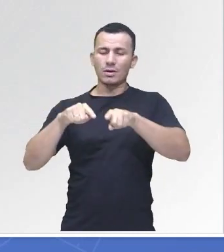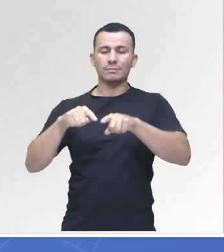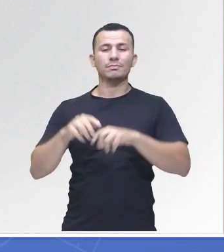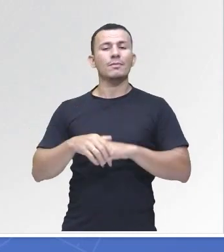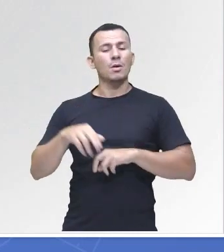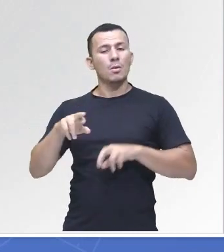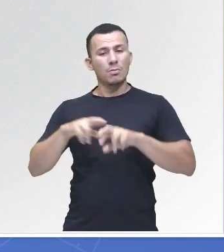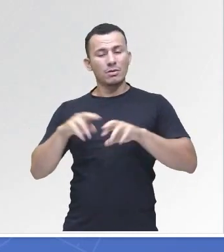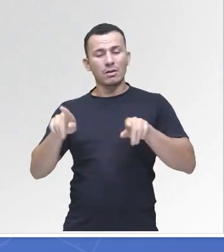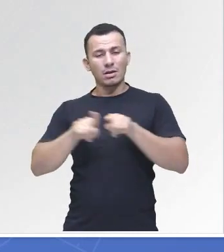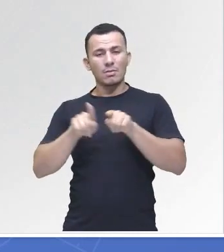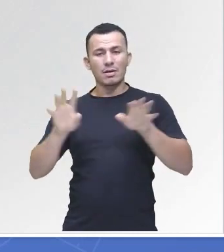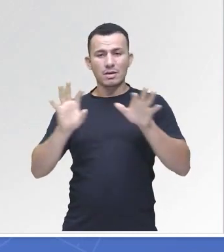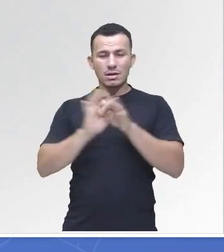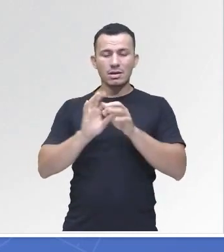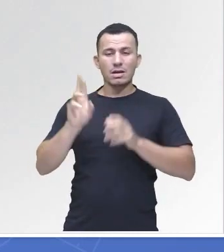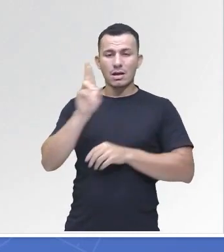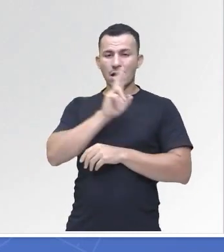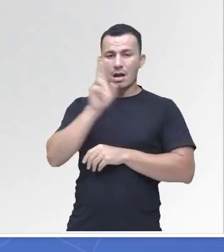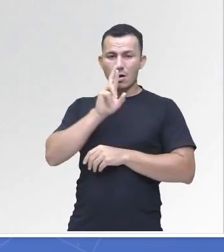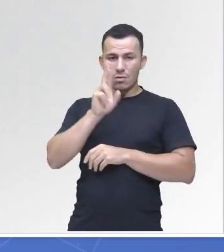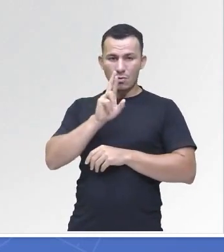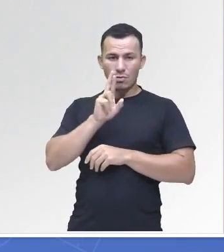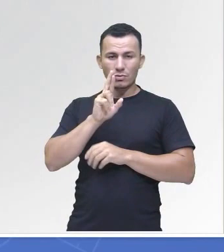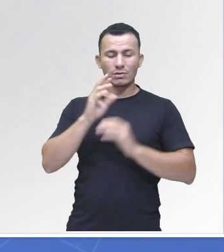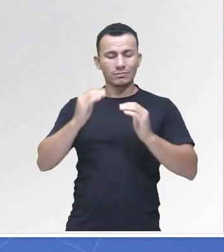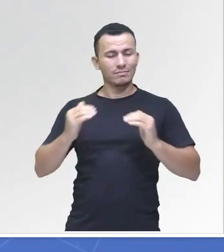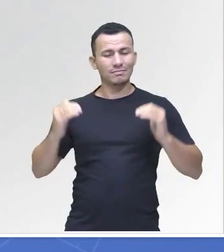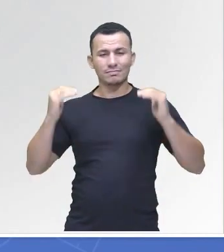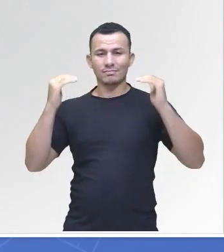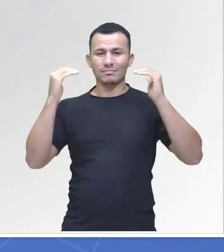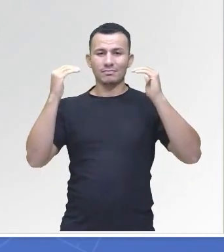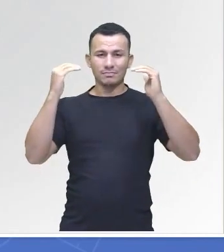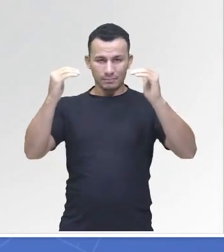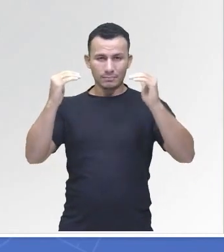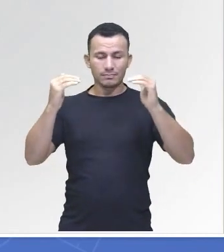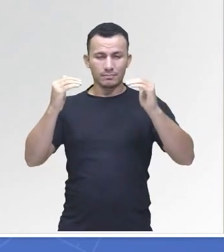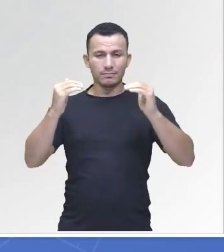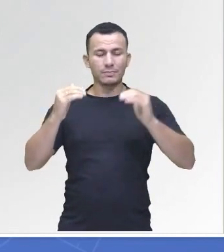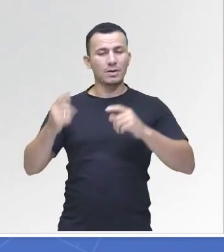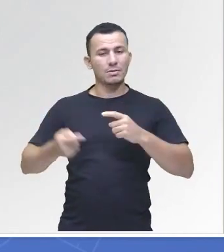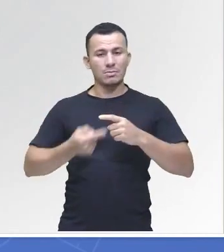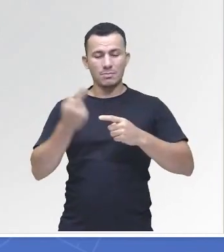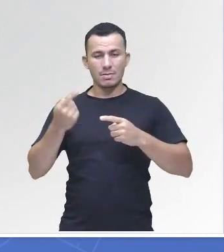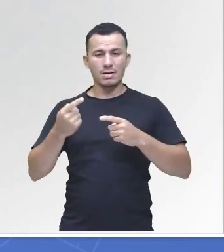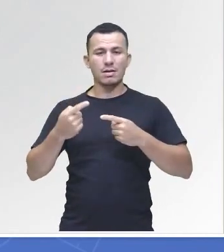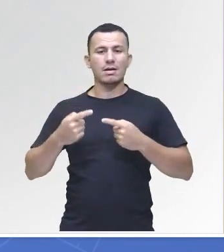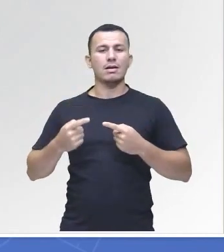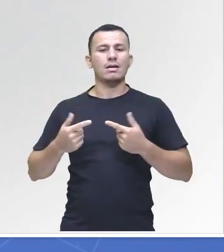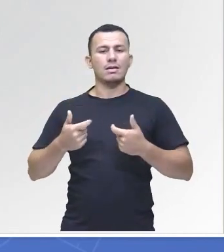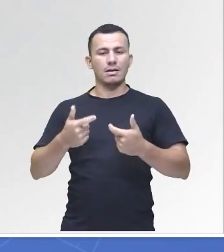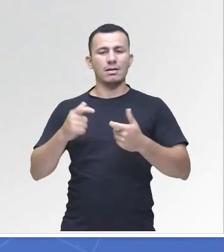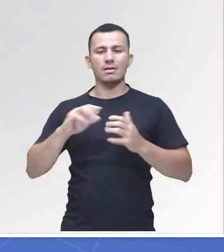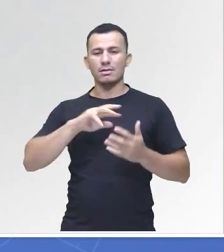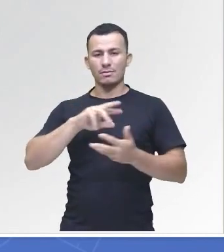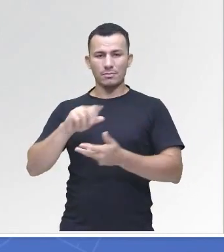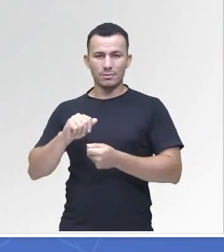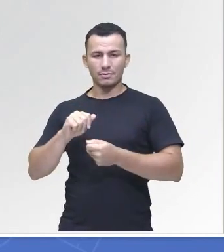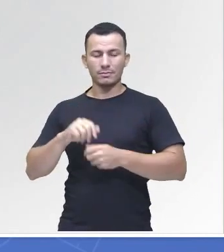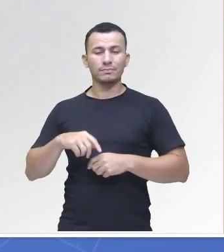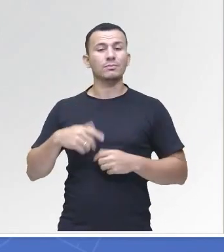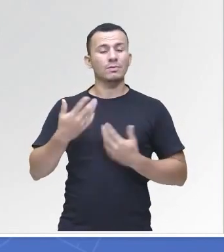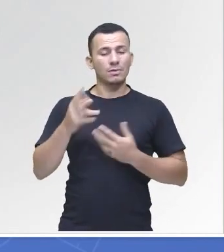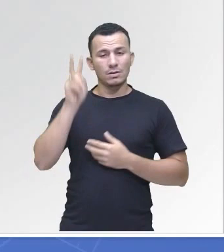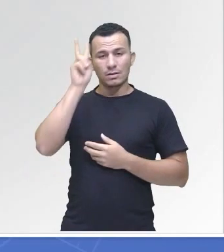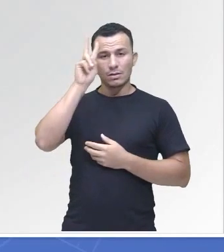aí a Tríplice Entente no contexto que antecede a Primeira Guerra Mundial. Então lembrem-se